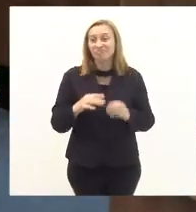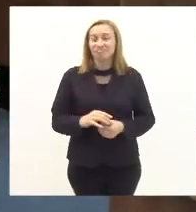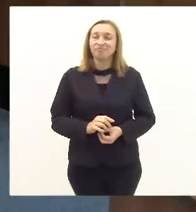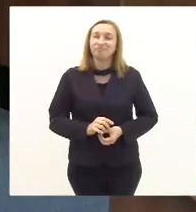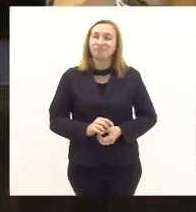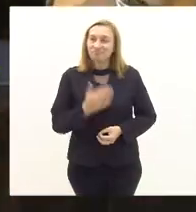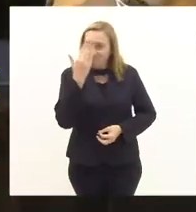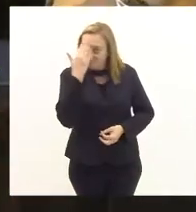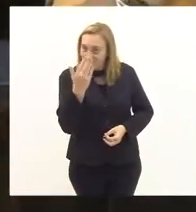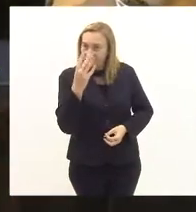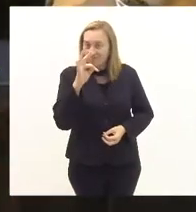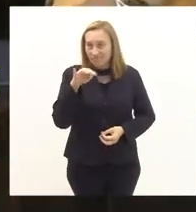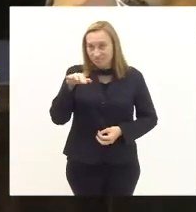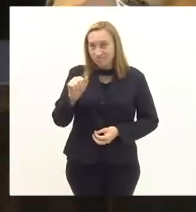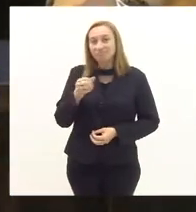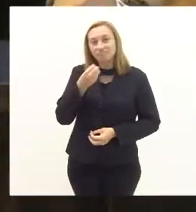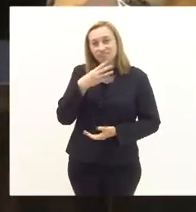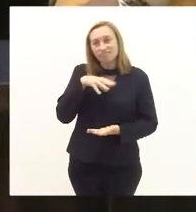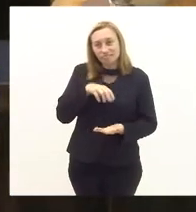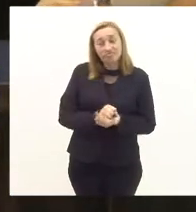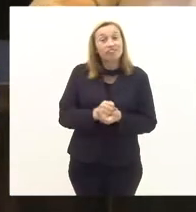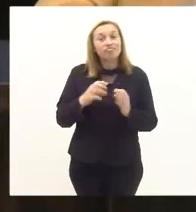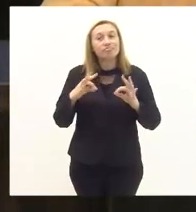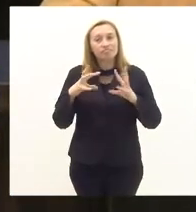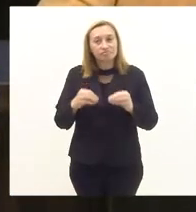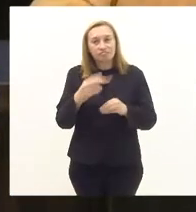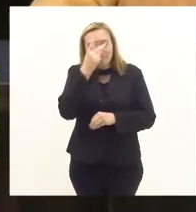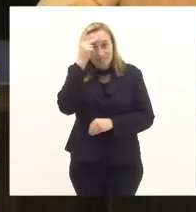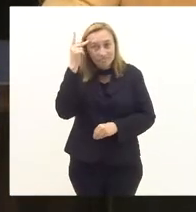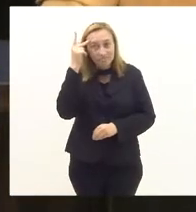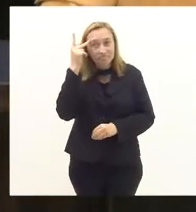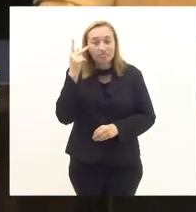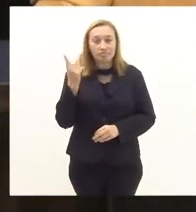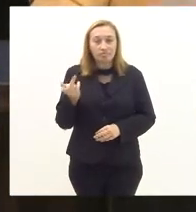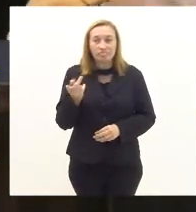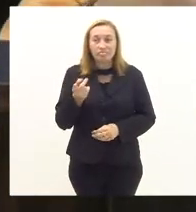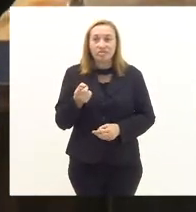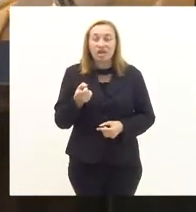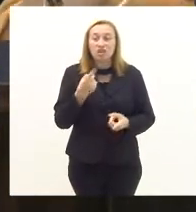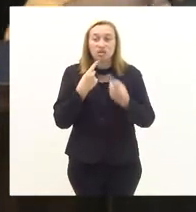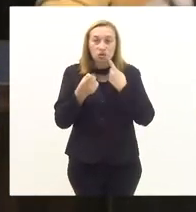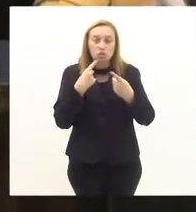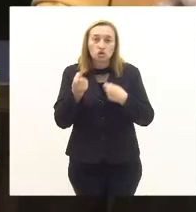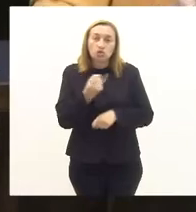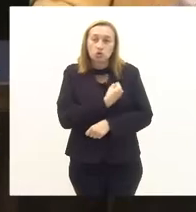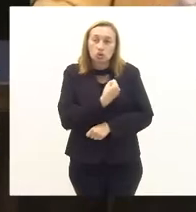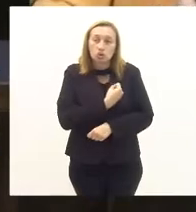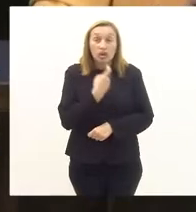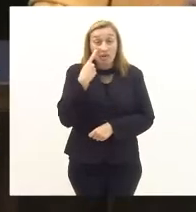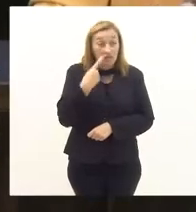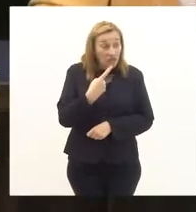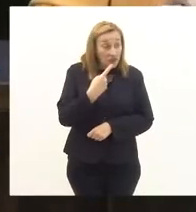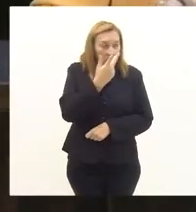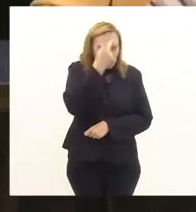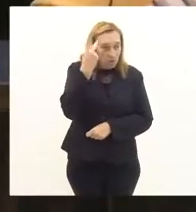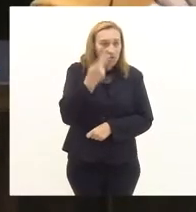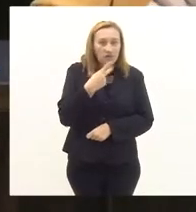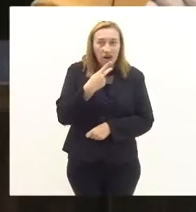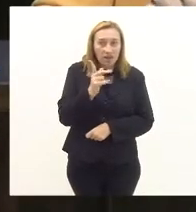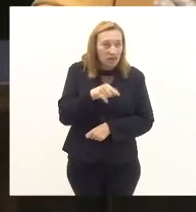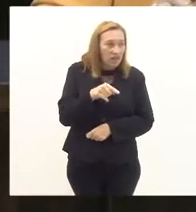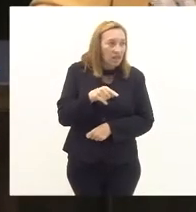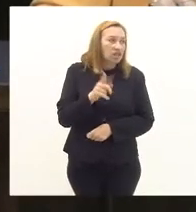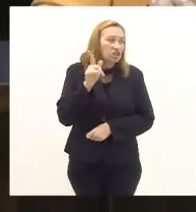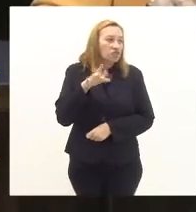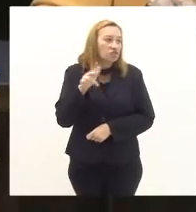Obrigado, Taila. É bom a gente registrar tudo isso, porque as pessoas... Uma coisa é discutir números, outra coisa é ver as pessoas falando, né?